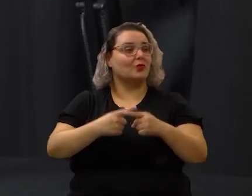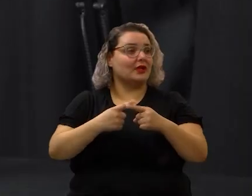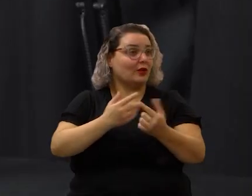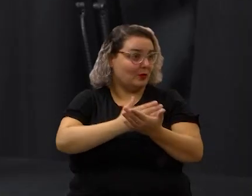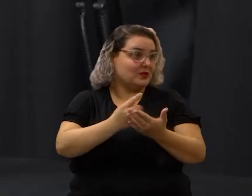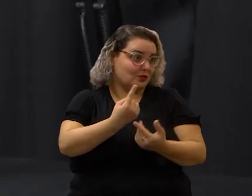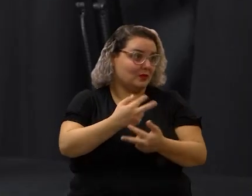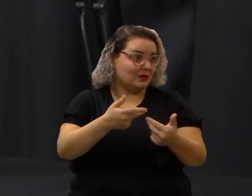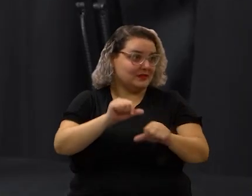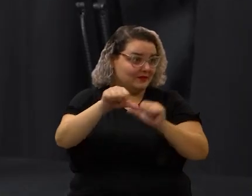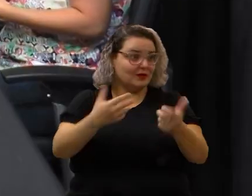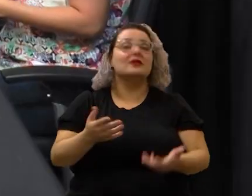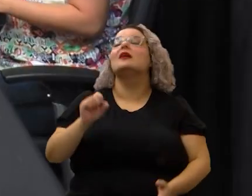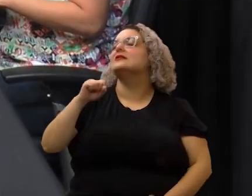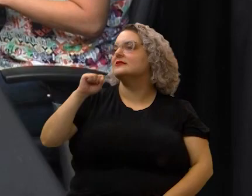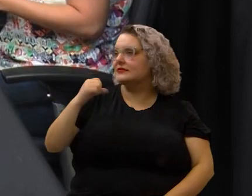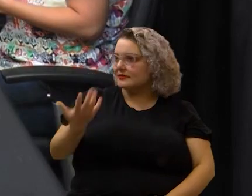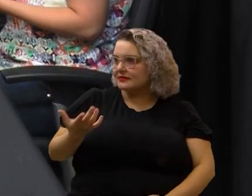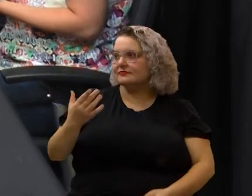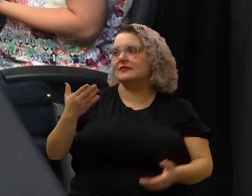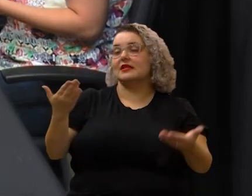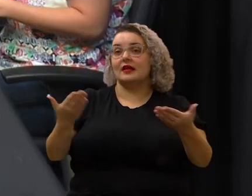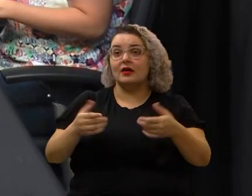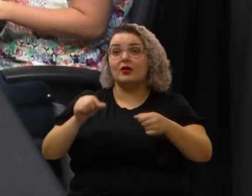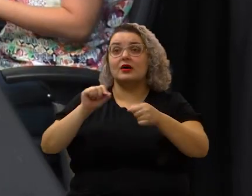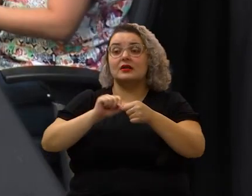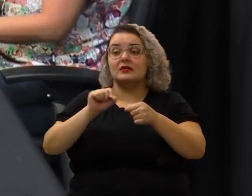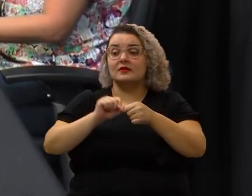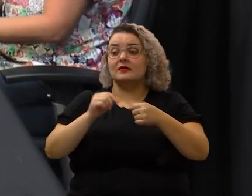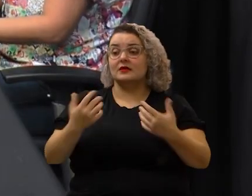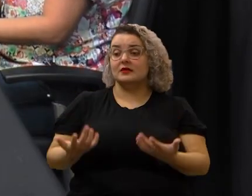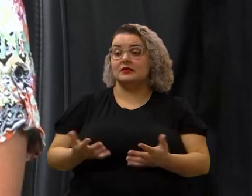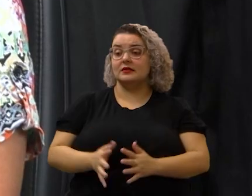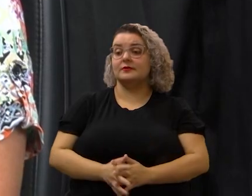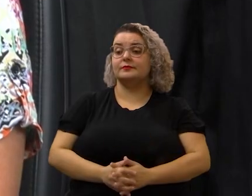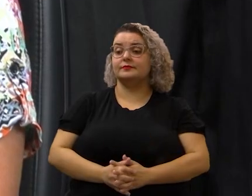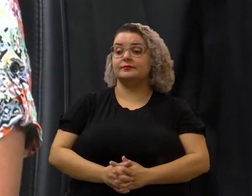virou outra? E aí, agora, recentemente, eu estou fazendo